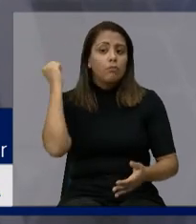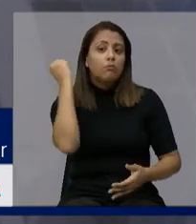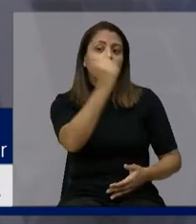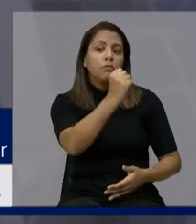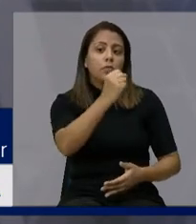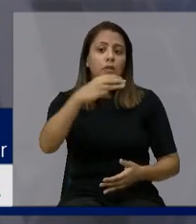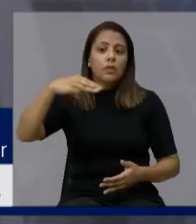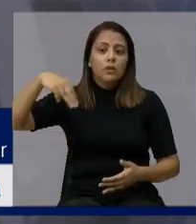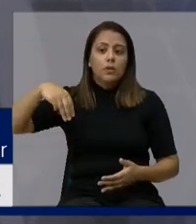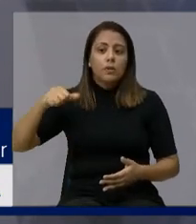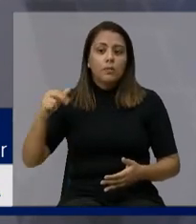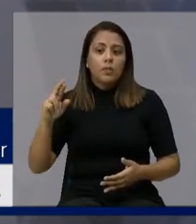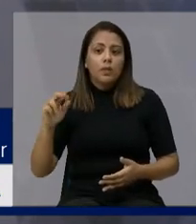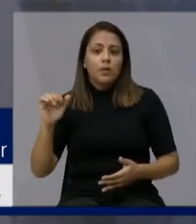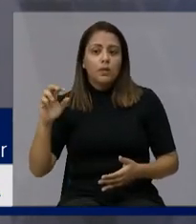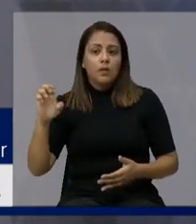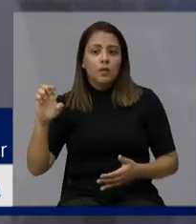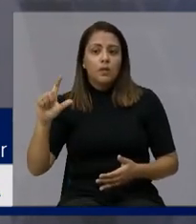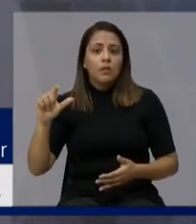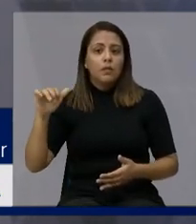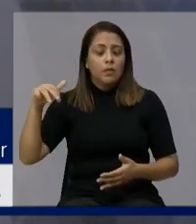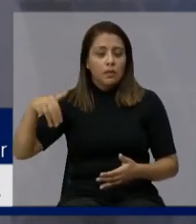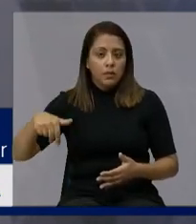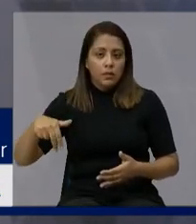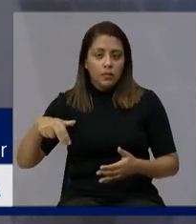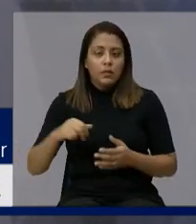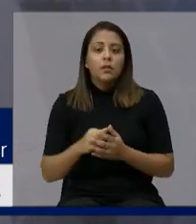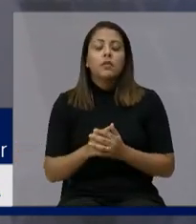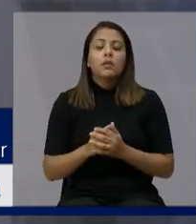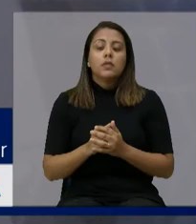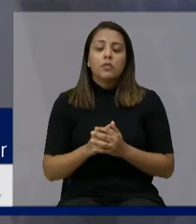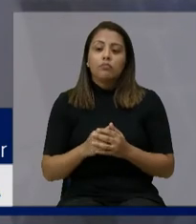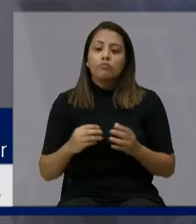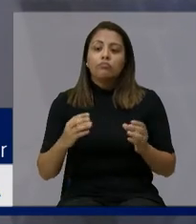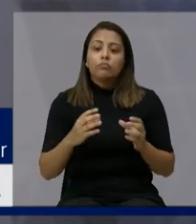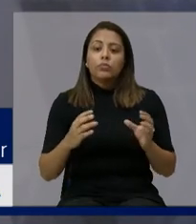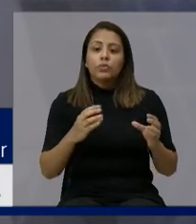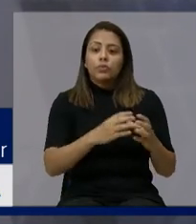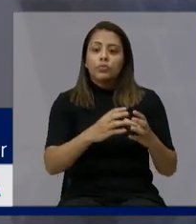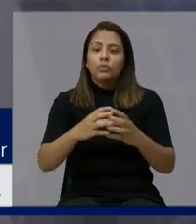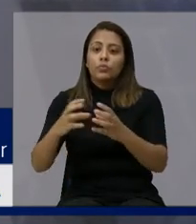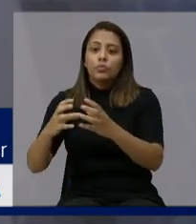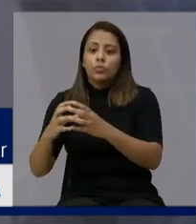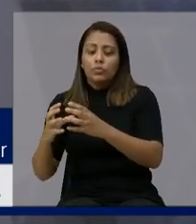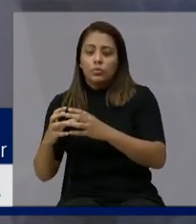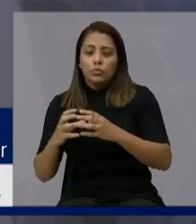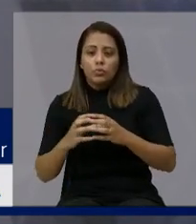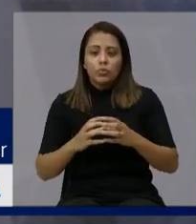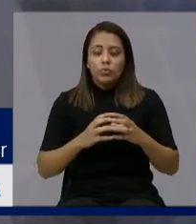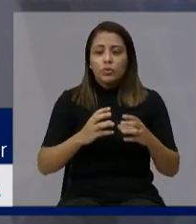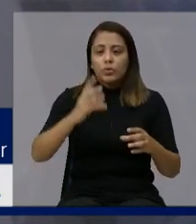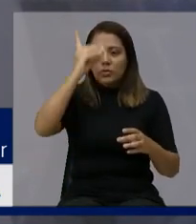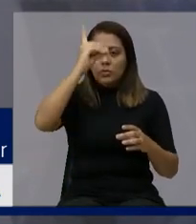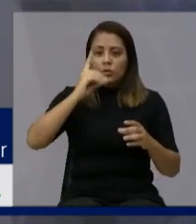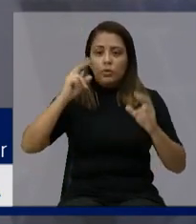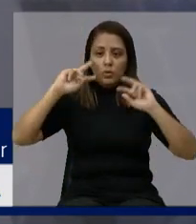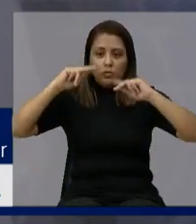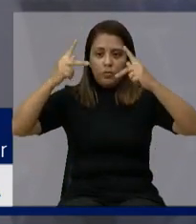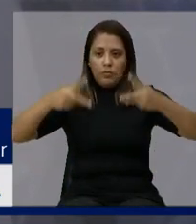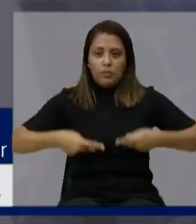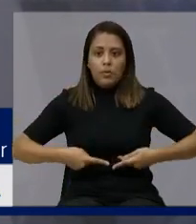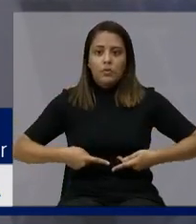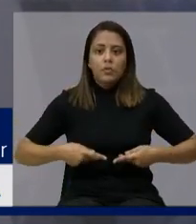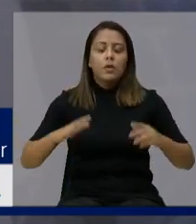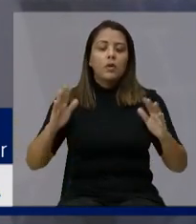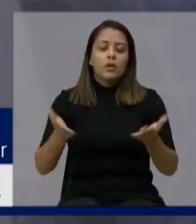com um movimento de mulheres e várias entidades dos direitos humanos. Mas, senhor presidente, eu hoje quero